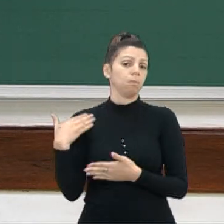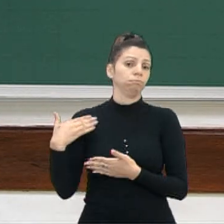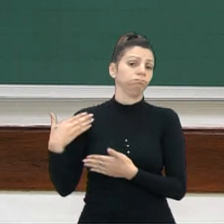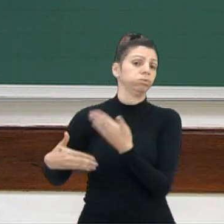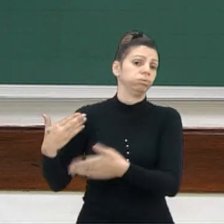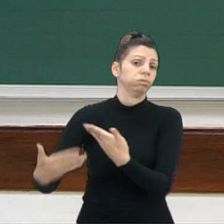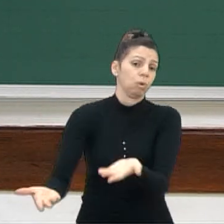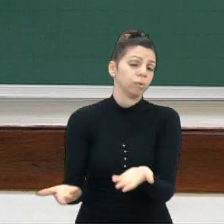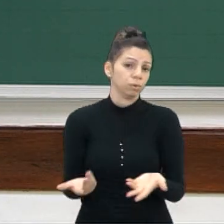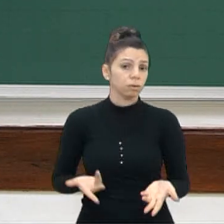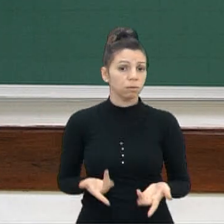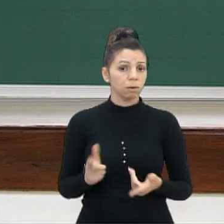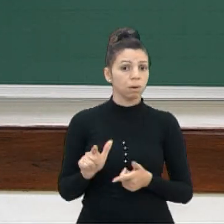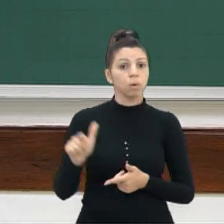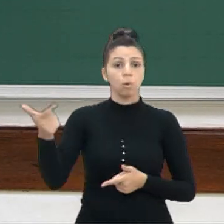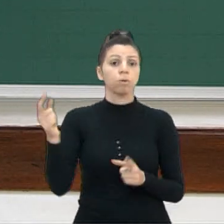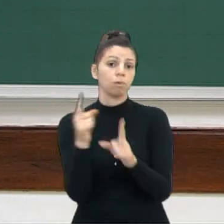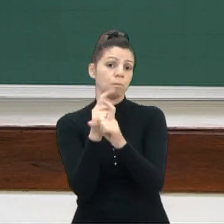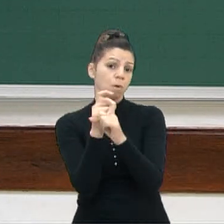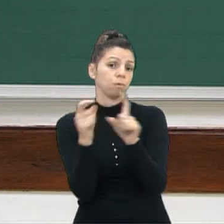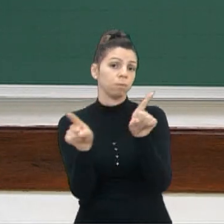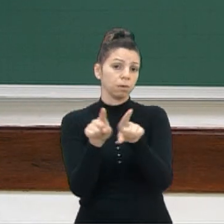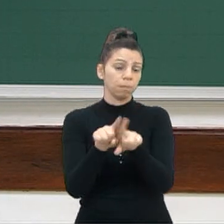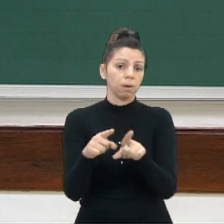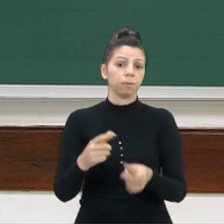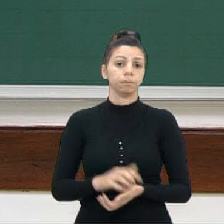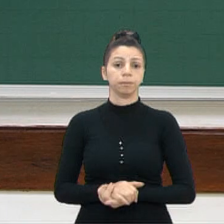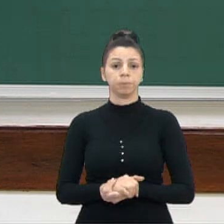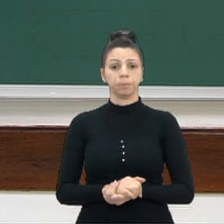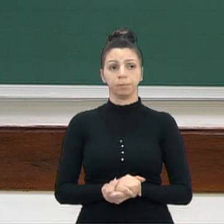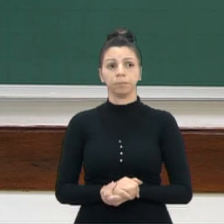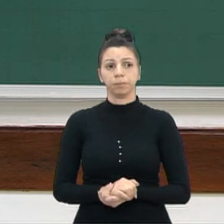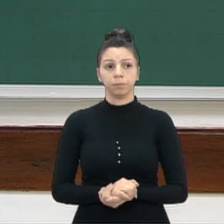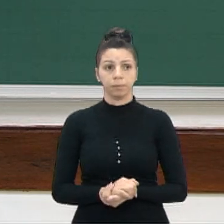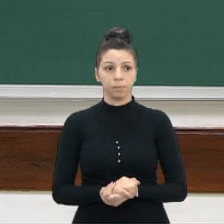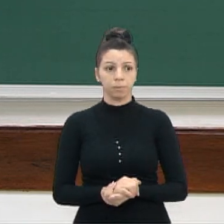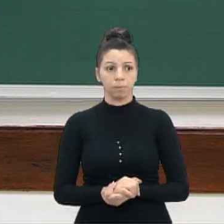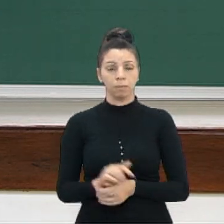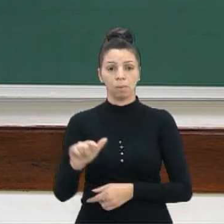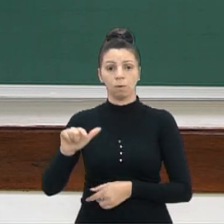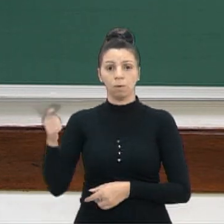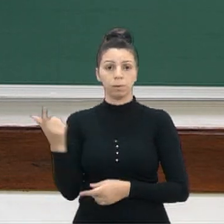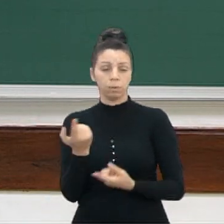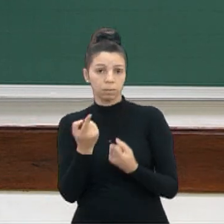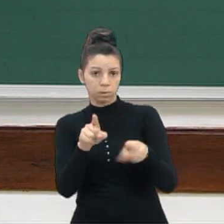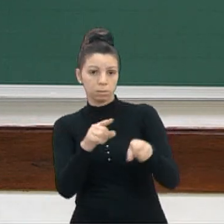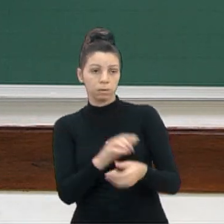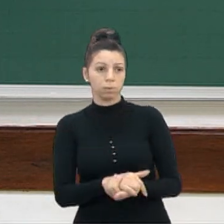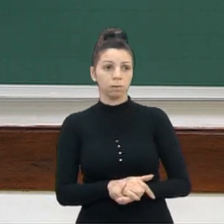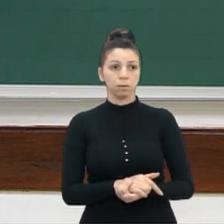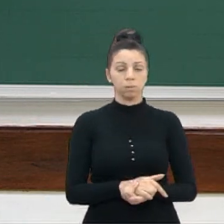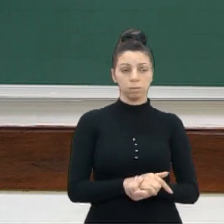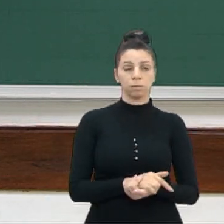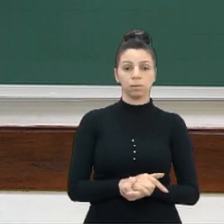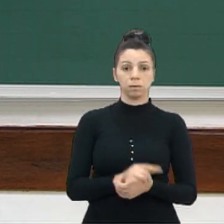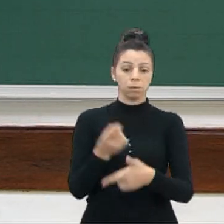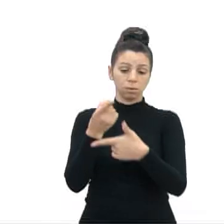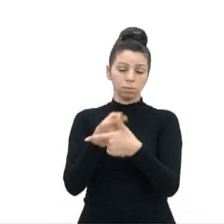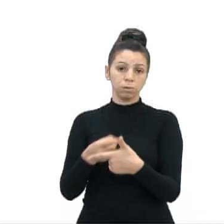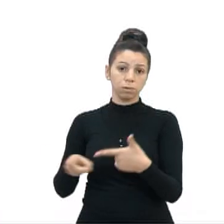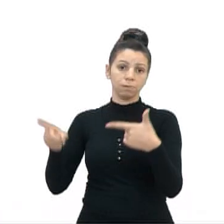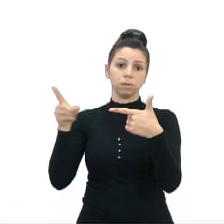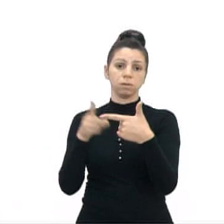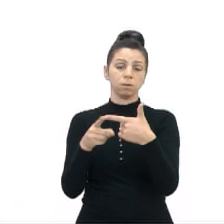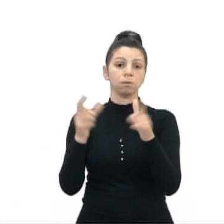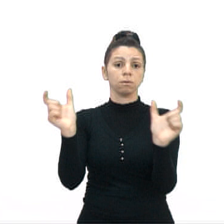depois quando entrarmos em polinômios. Vamos continuar? Outro desafio. Efetue agora a divisão dos